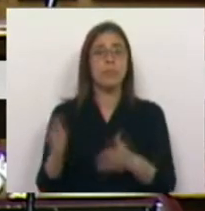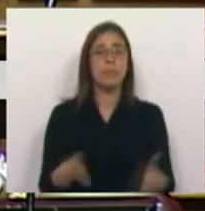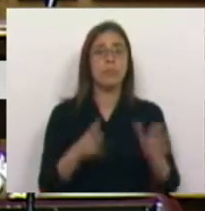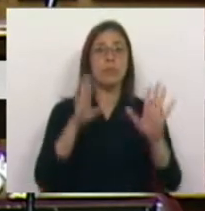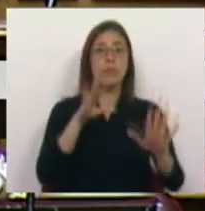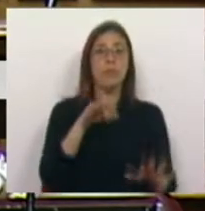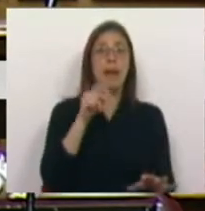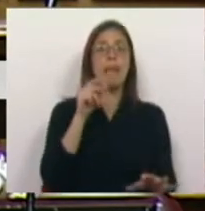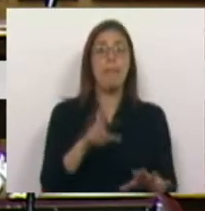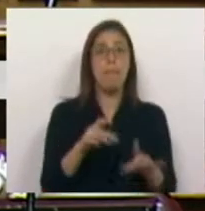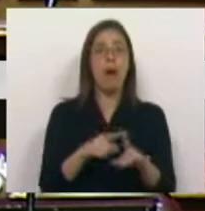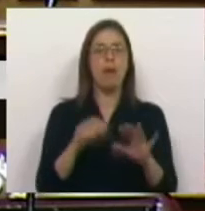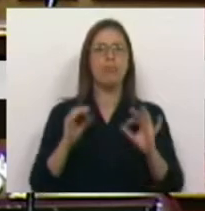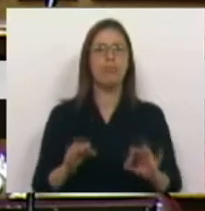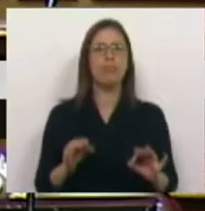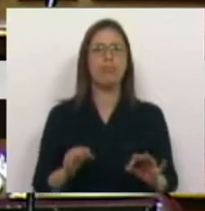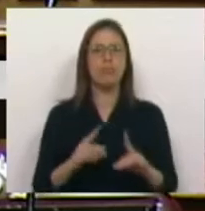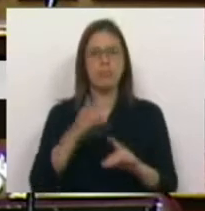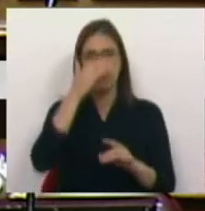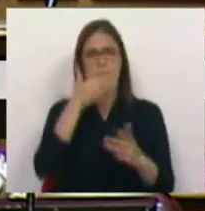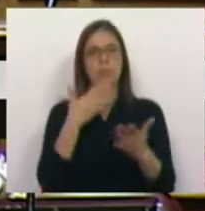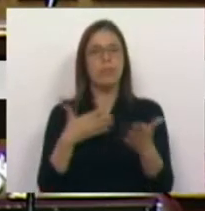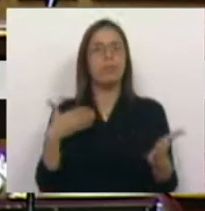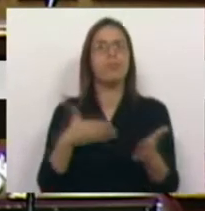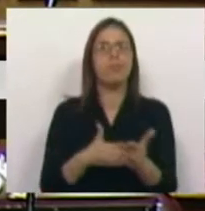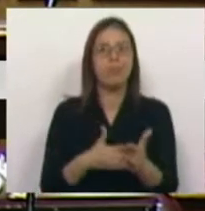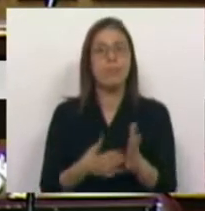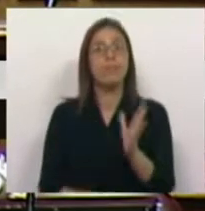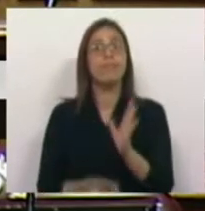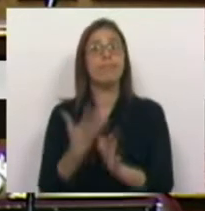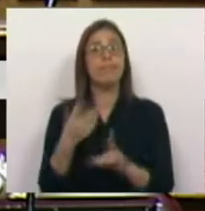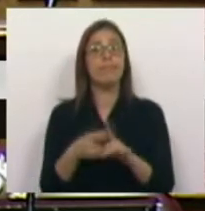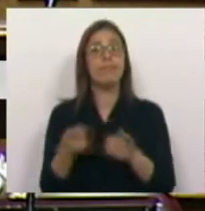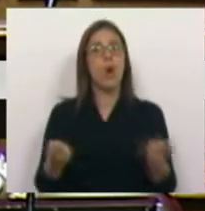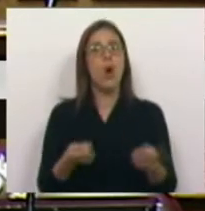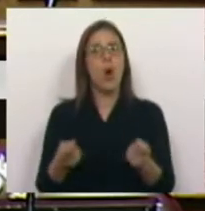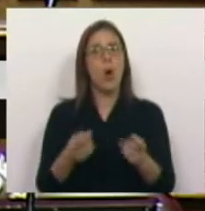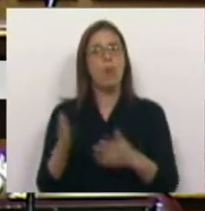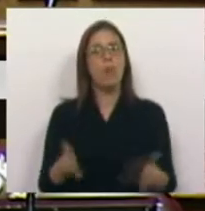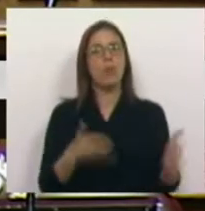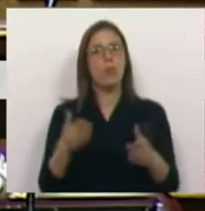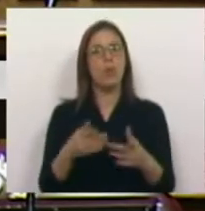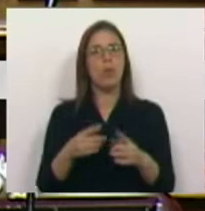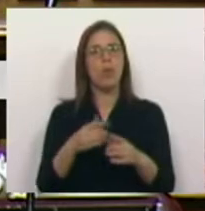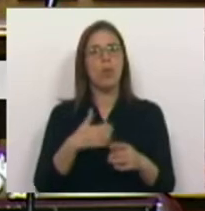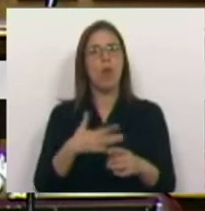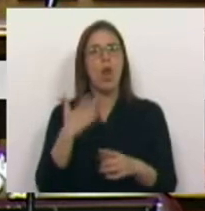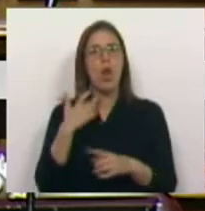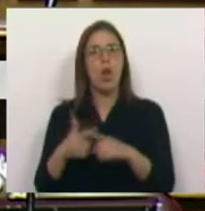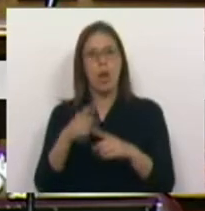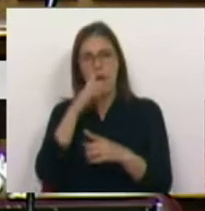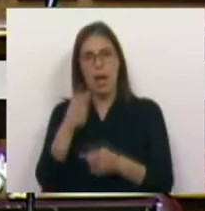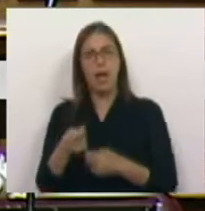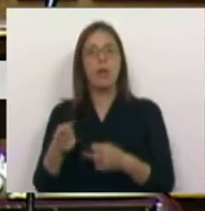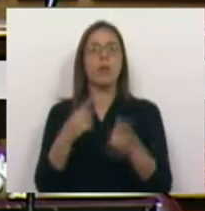que a par foi absolutamente dificultada a criação de organizações de produtores para os pequenos agricultores